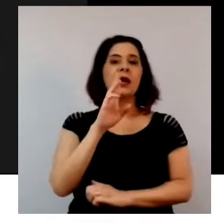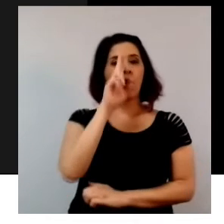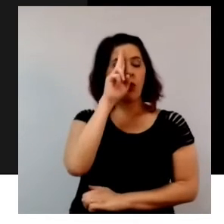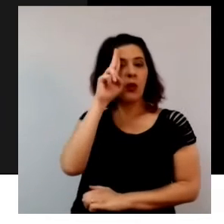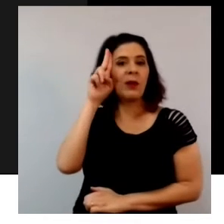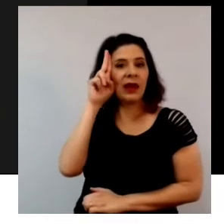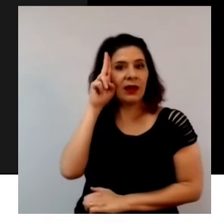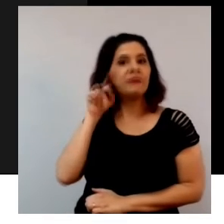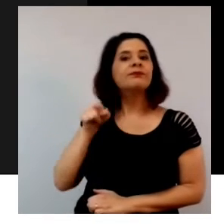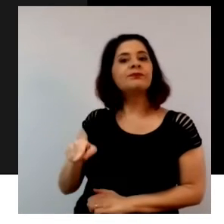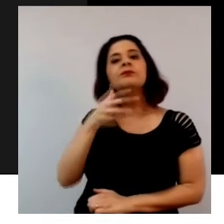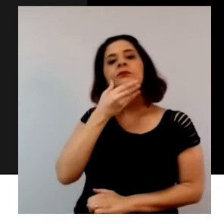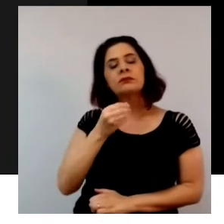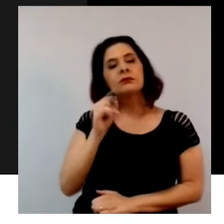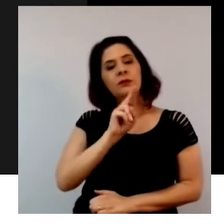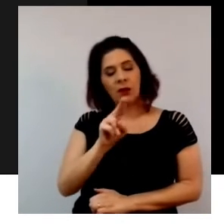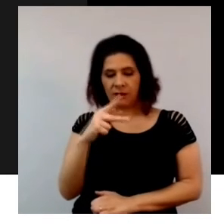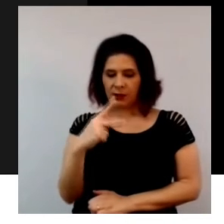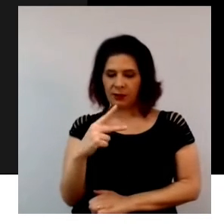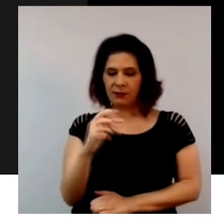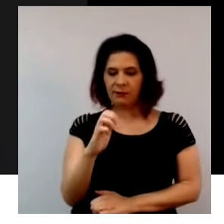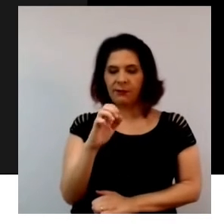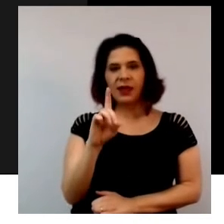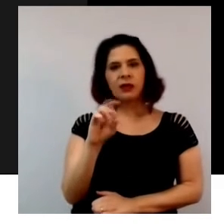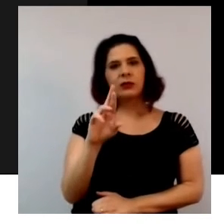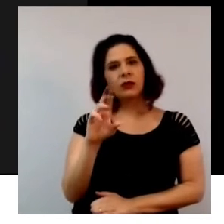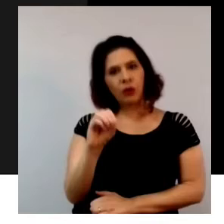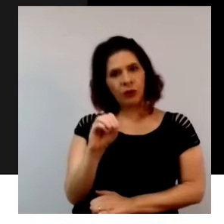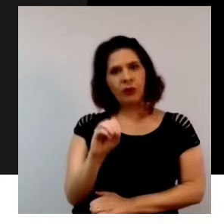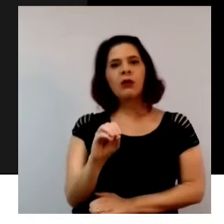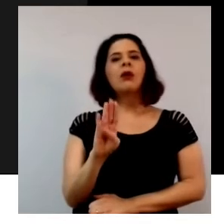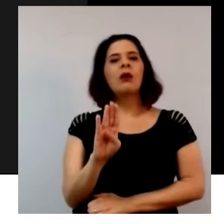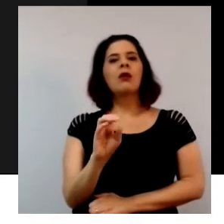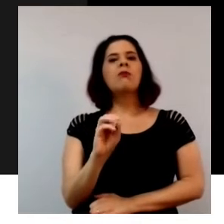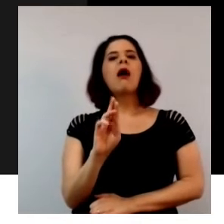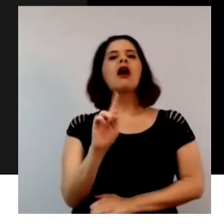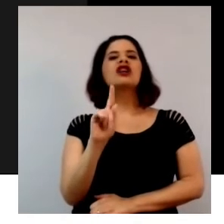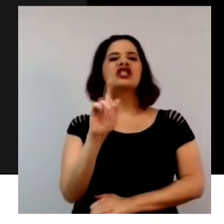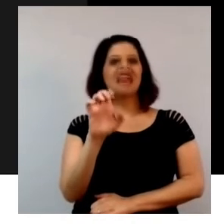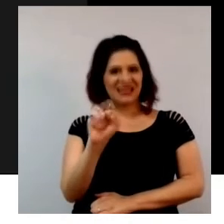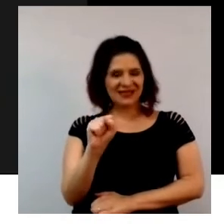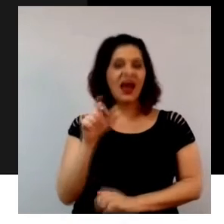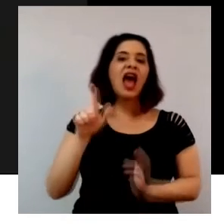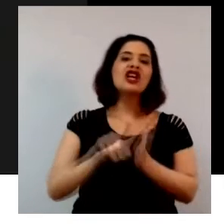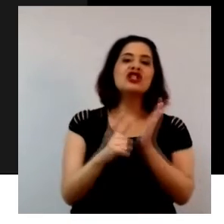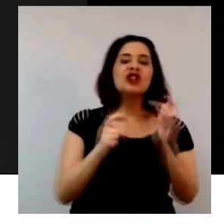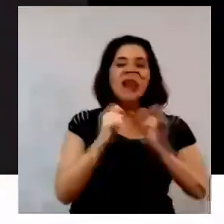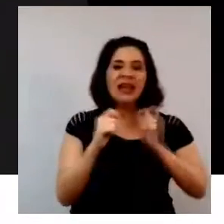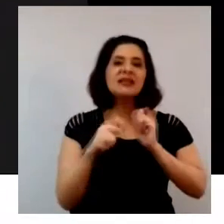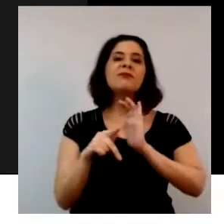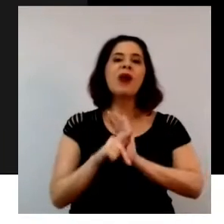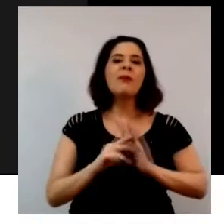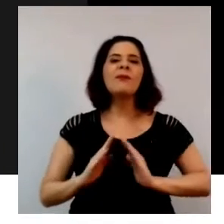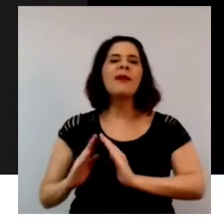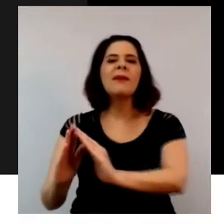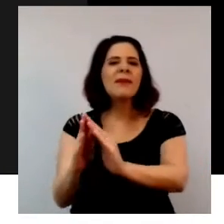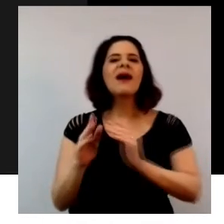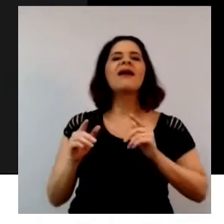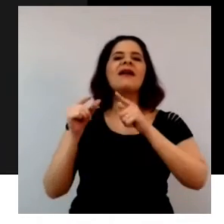Borges, né, que é jornalista da Quebrada, então tinha que estar na rua para estar falando com a gente, ele já está